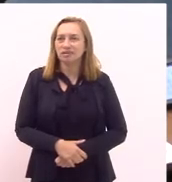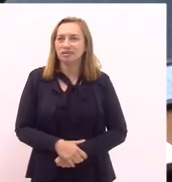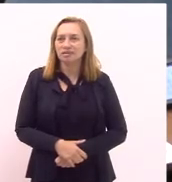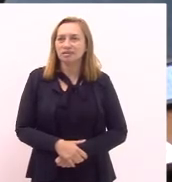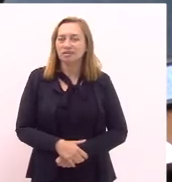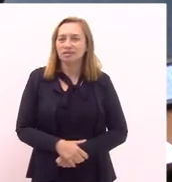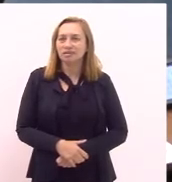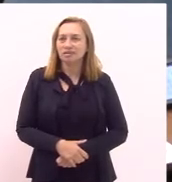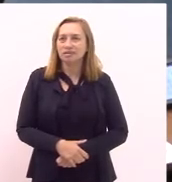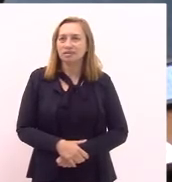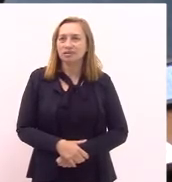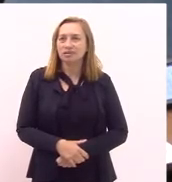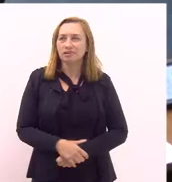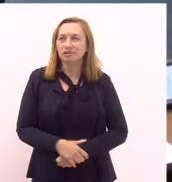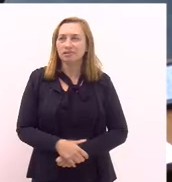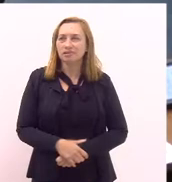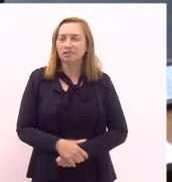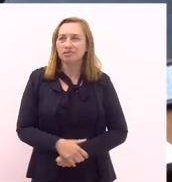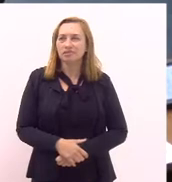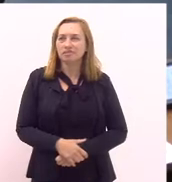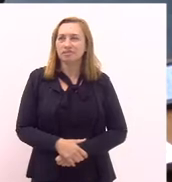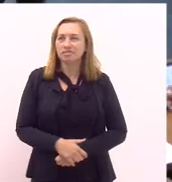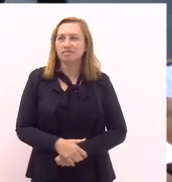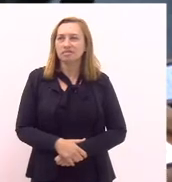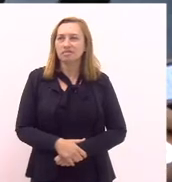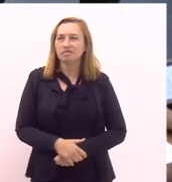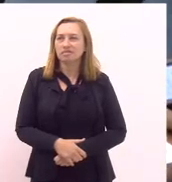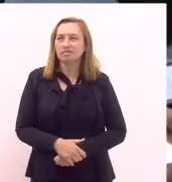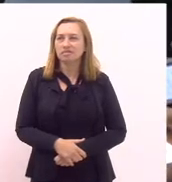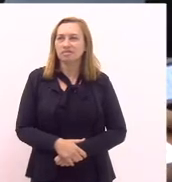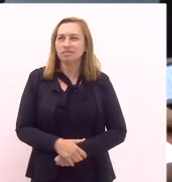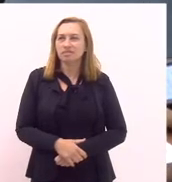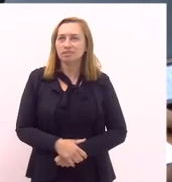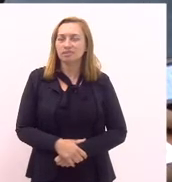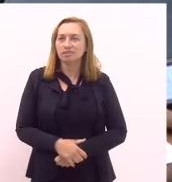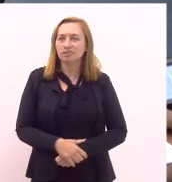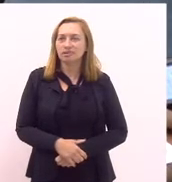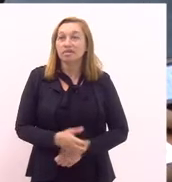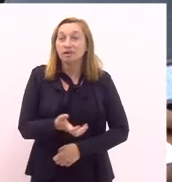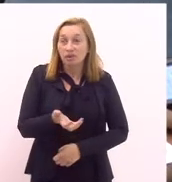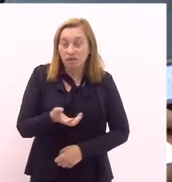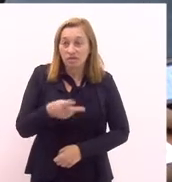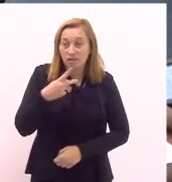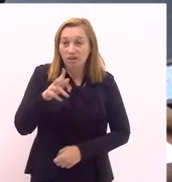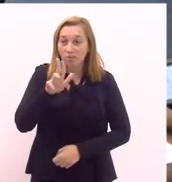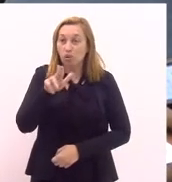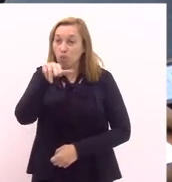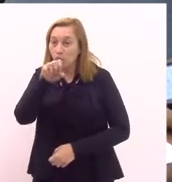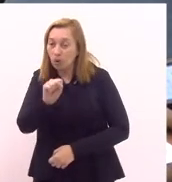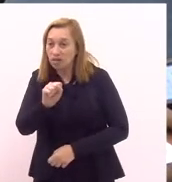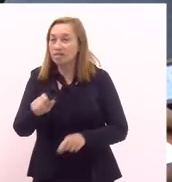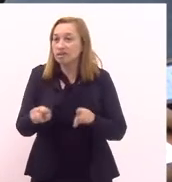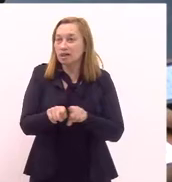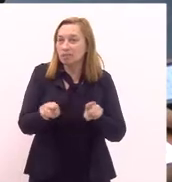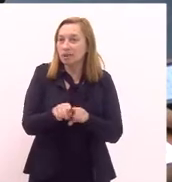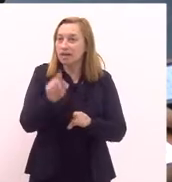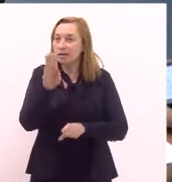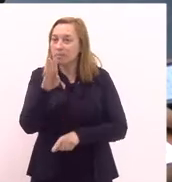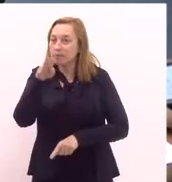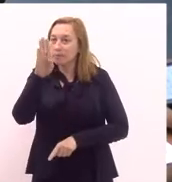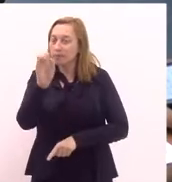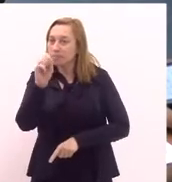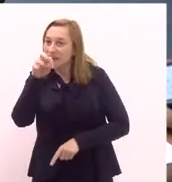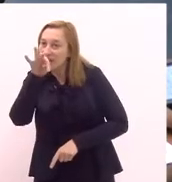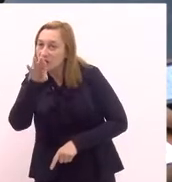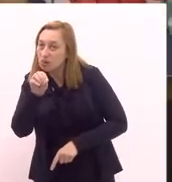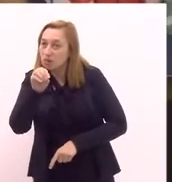oi oi e eu quero dizer para o Lucas e por Bento Luca